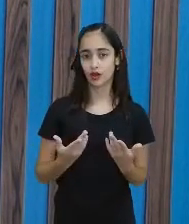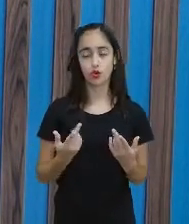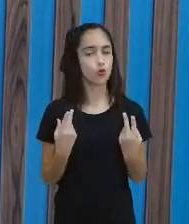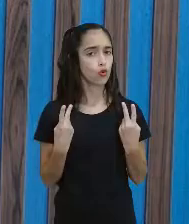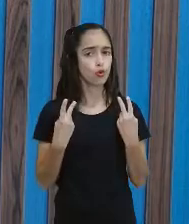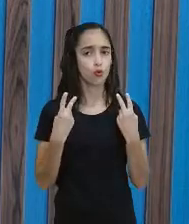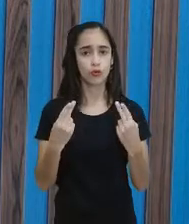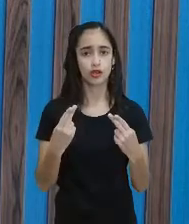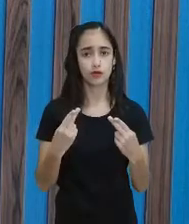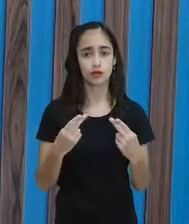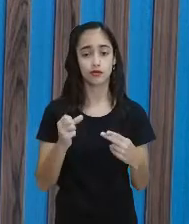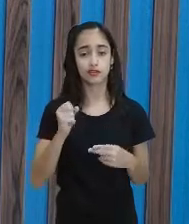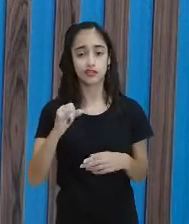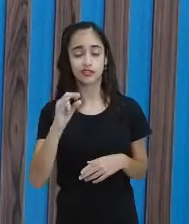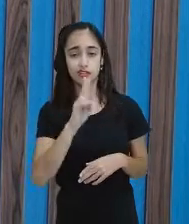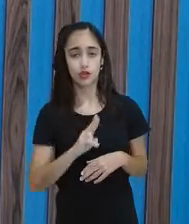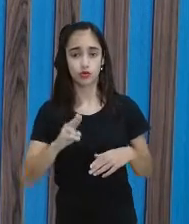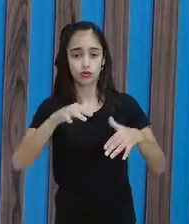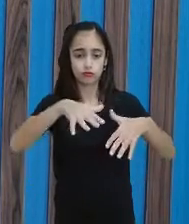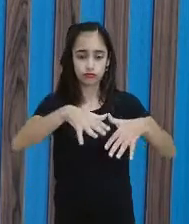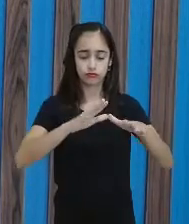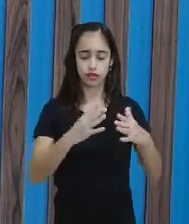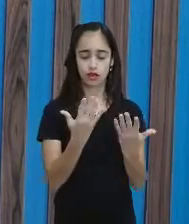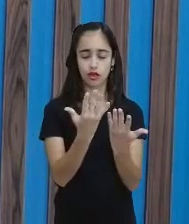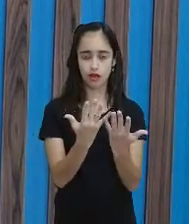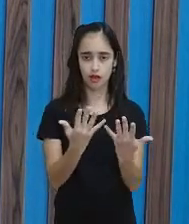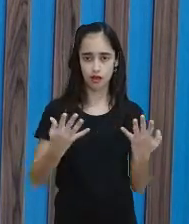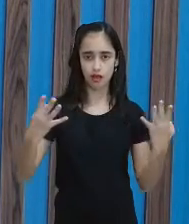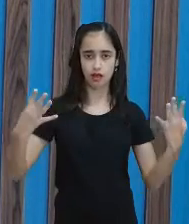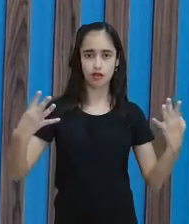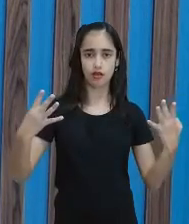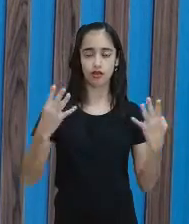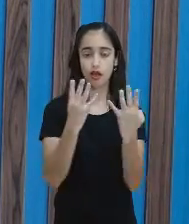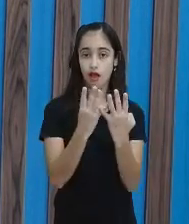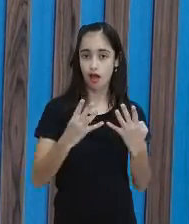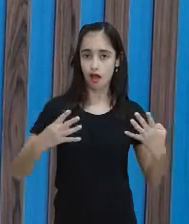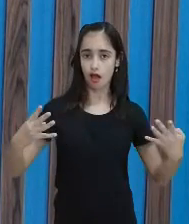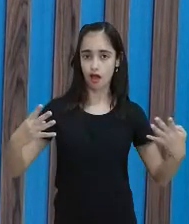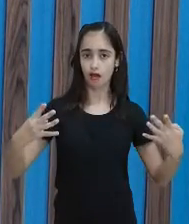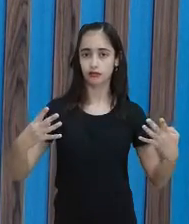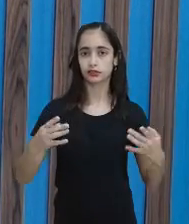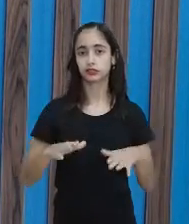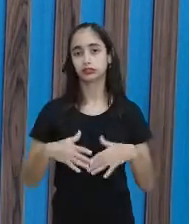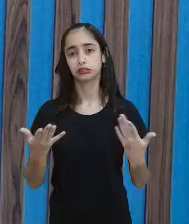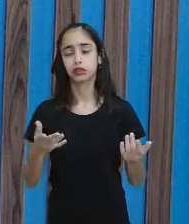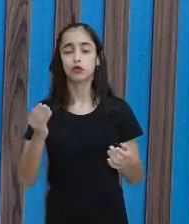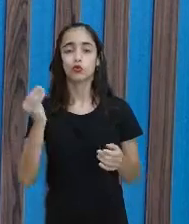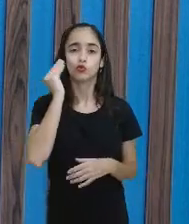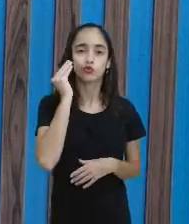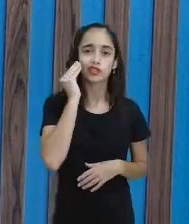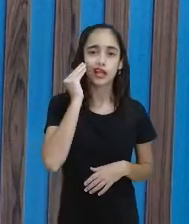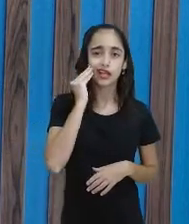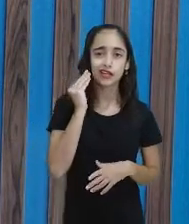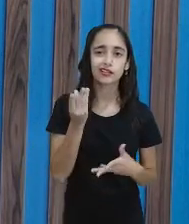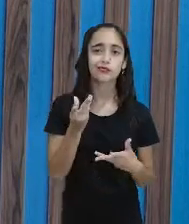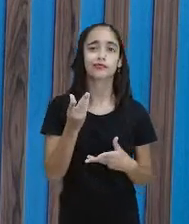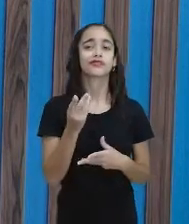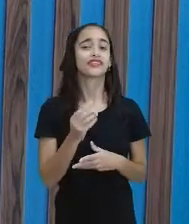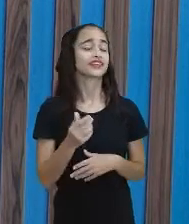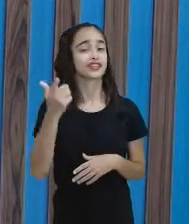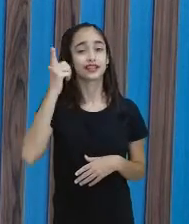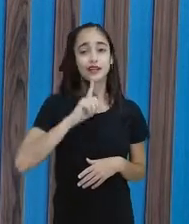área, né? Com que o adversário não consiga ultrapassar esse objeto, ou se ele ultrapassar, que eu